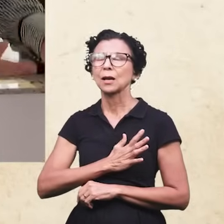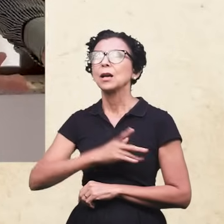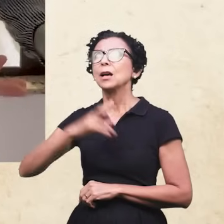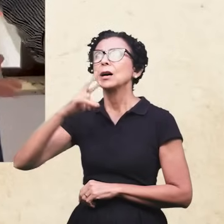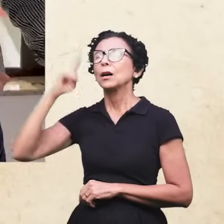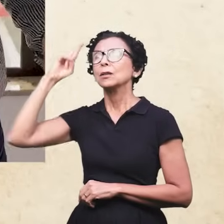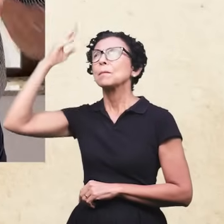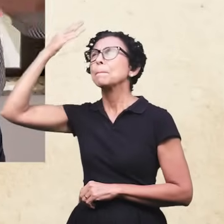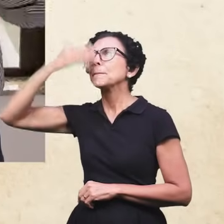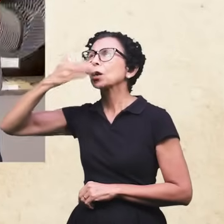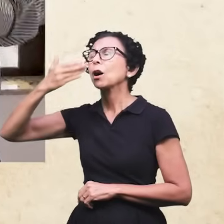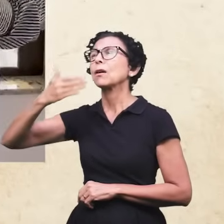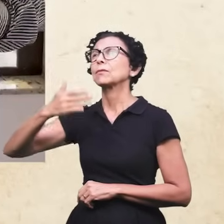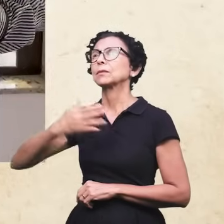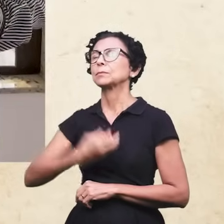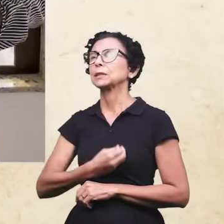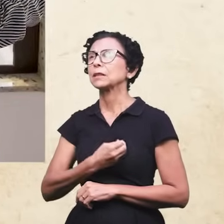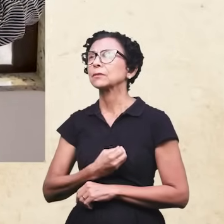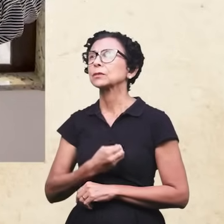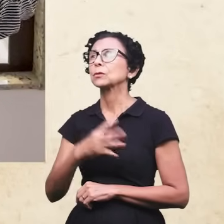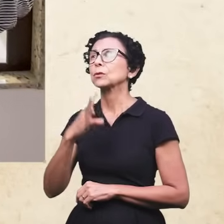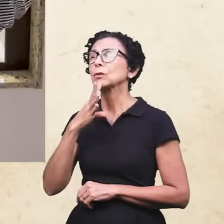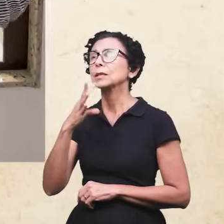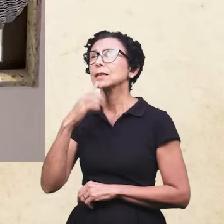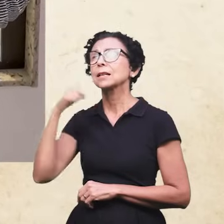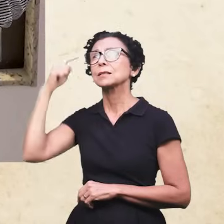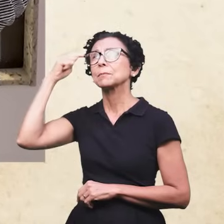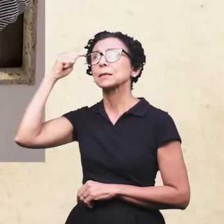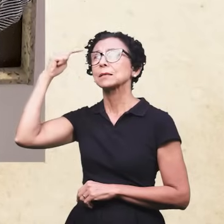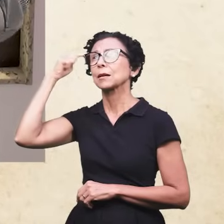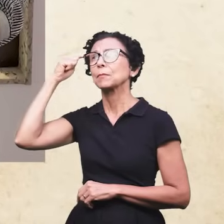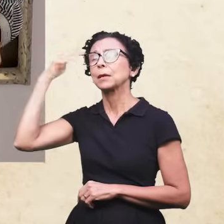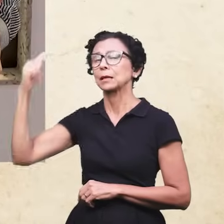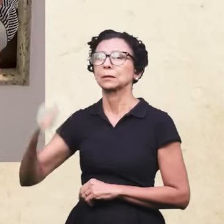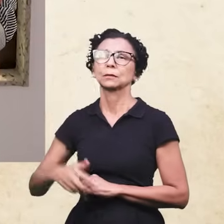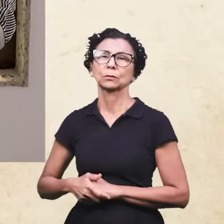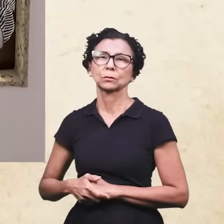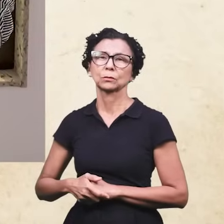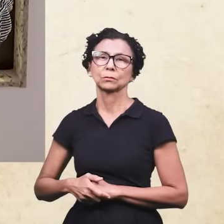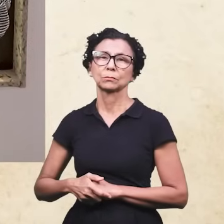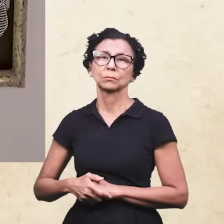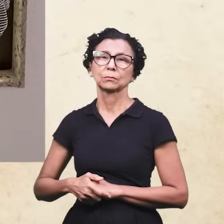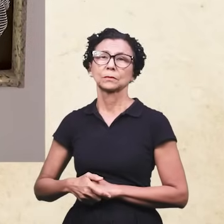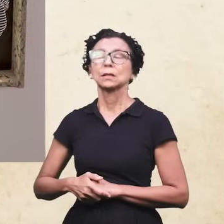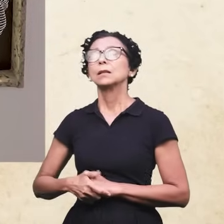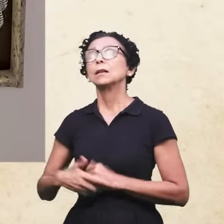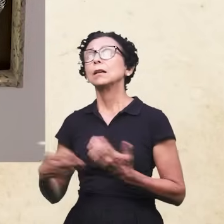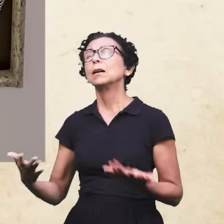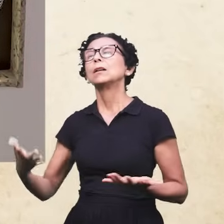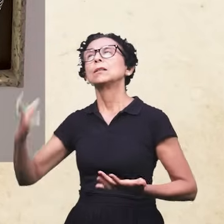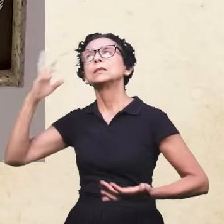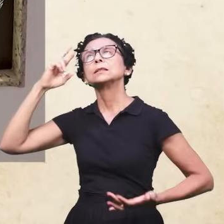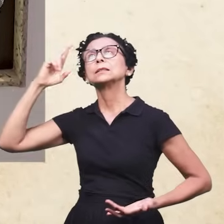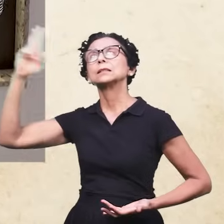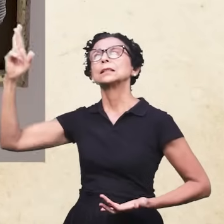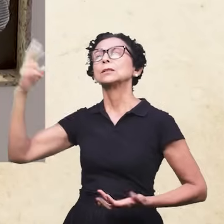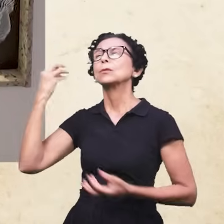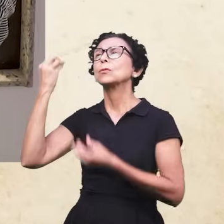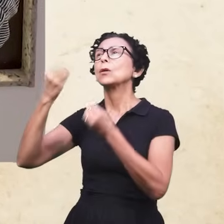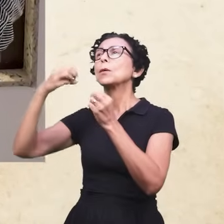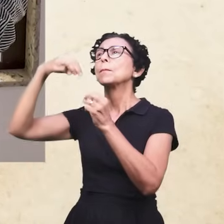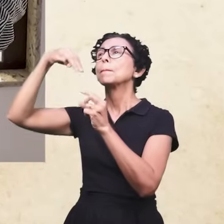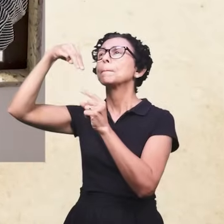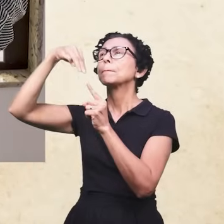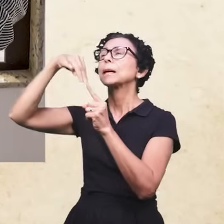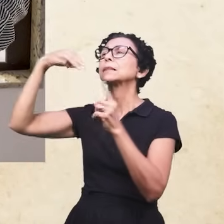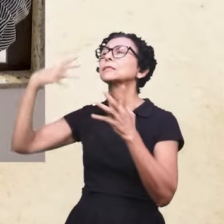me prova, conhece o meu pensamento. O salmista se coloca diante de Deus pedindo assim: Senhor, como está a